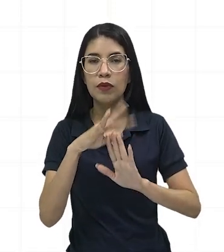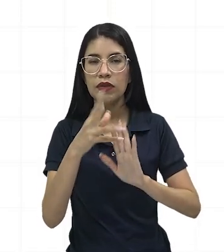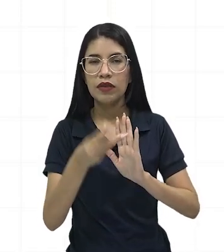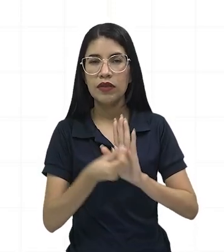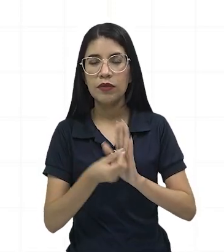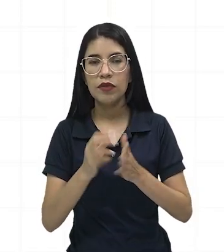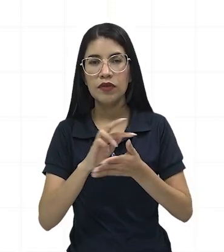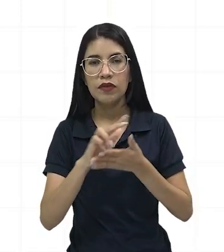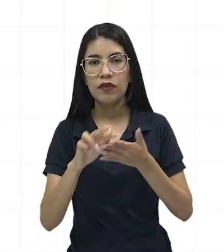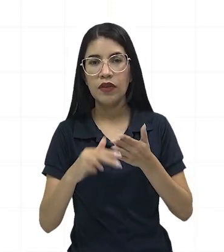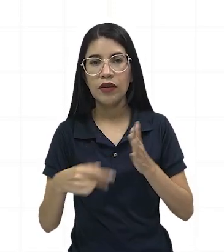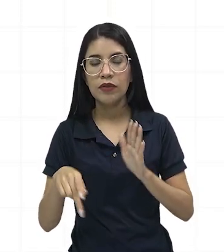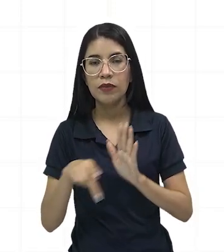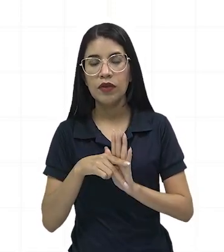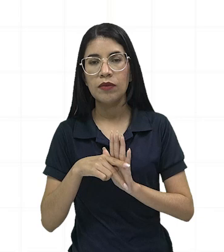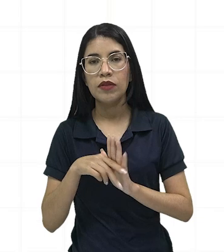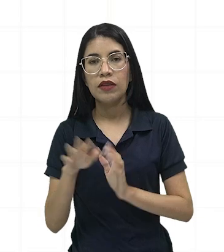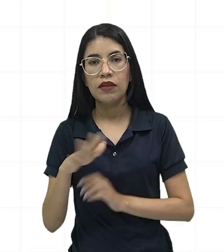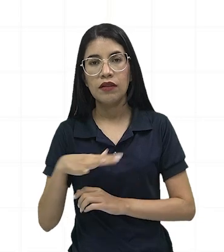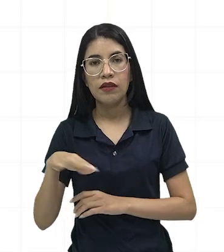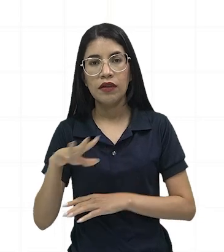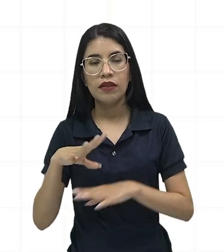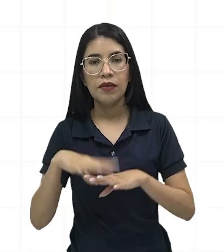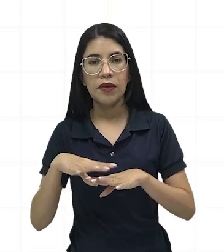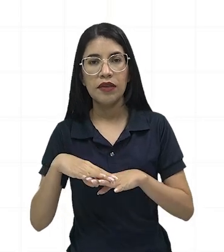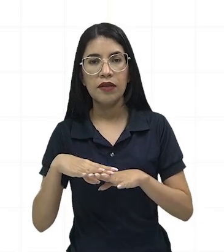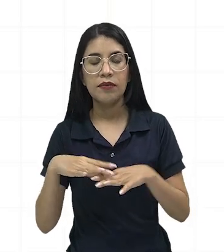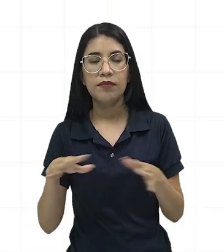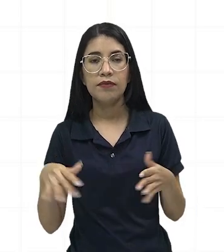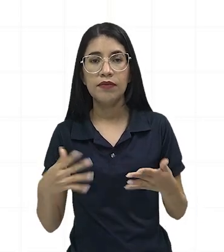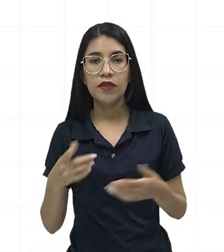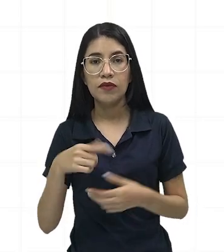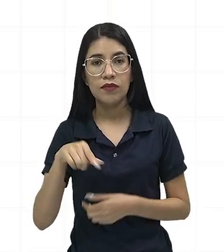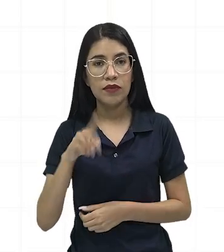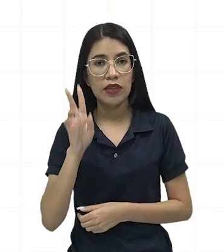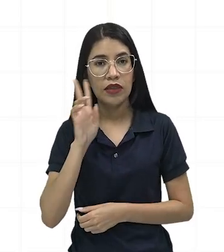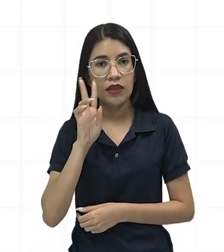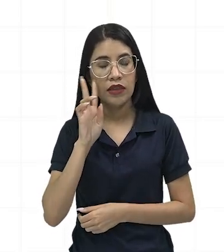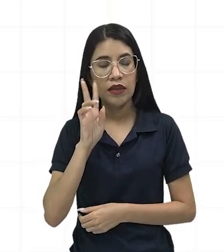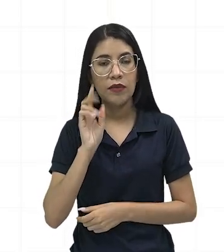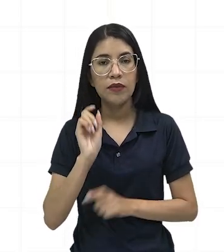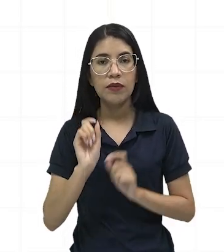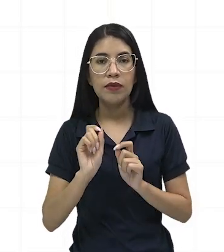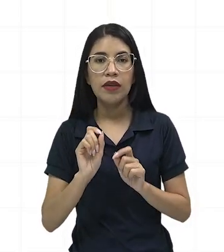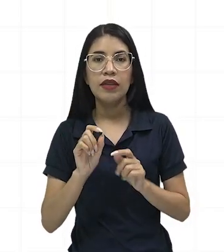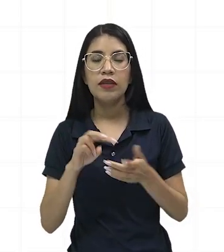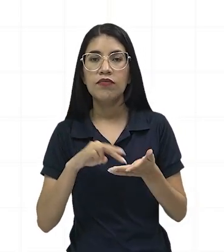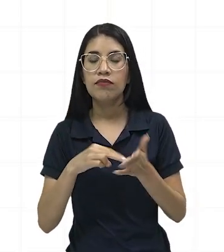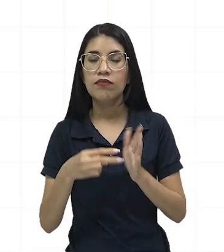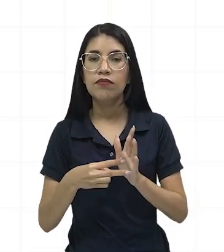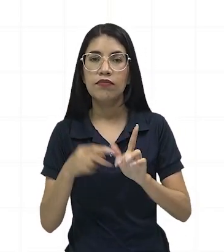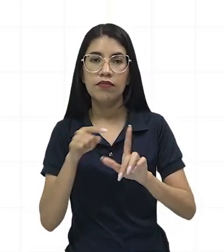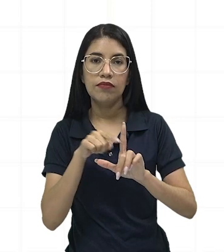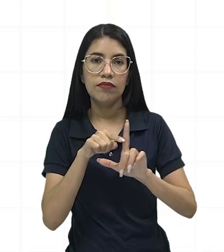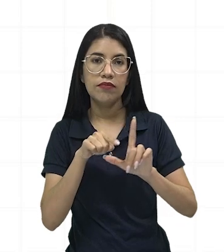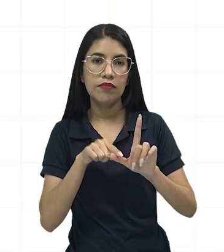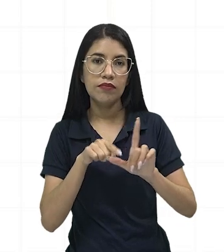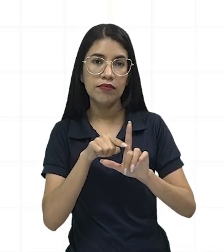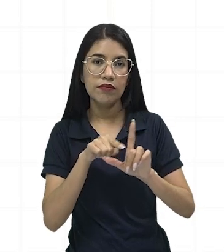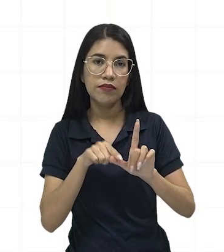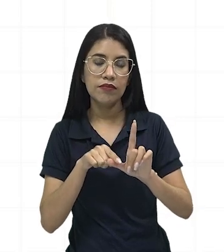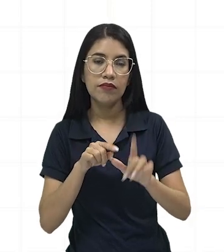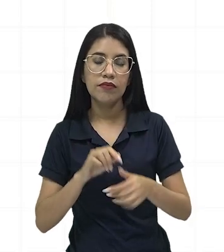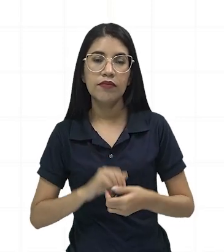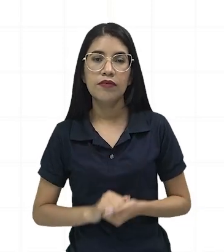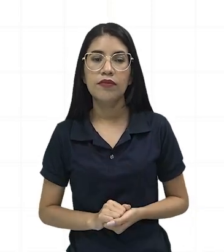matemática, né, aqui na geometria. Quem é que lembra aí agora, né? Muitos já estão falando aí. Esse é